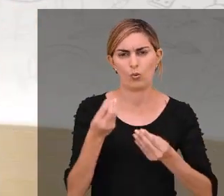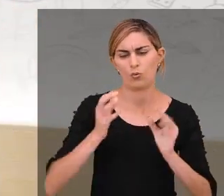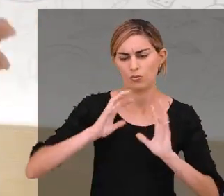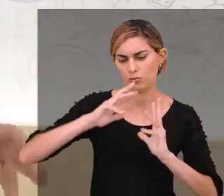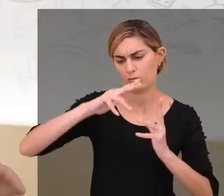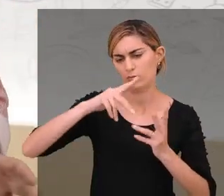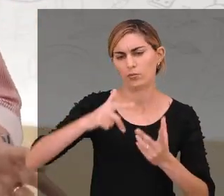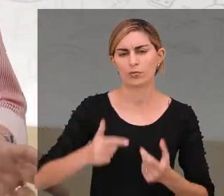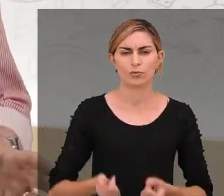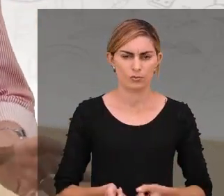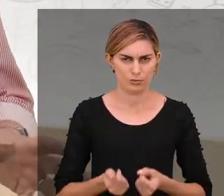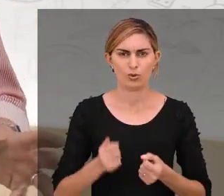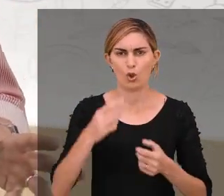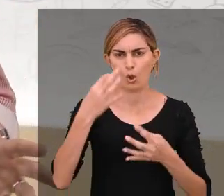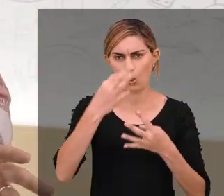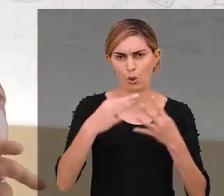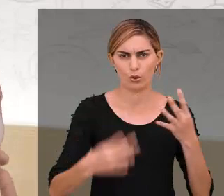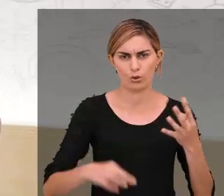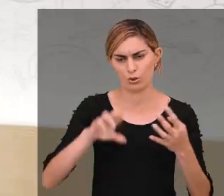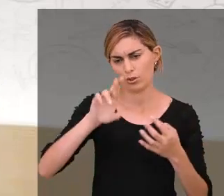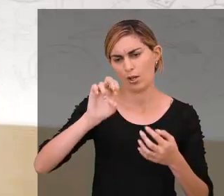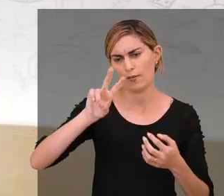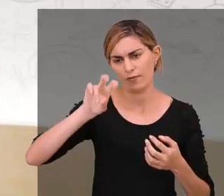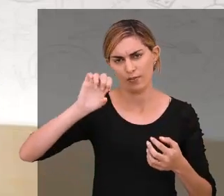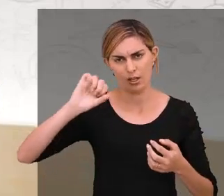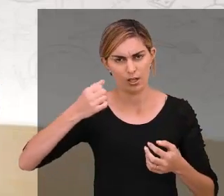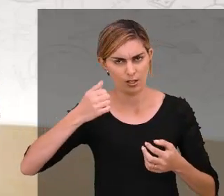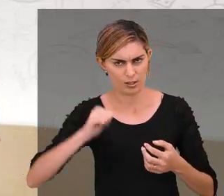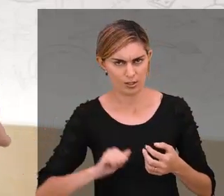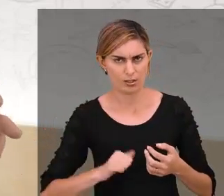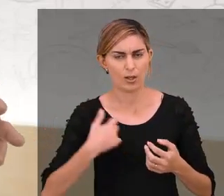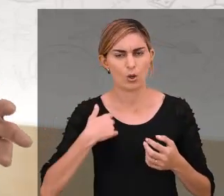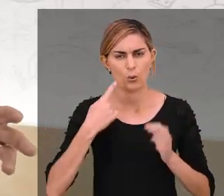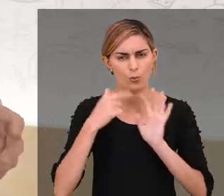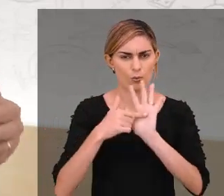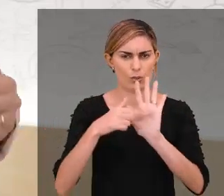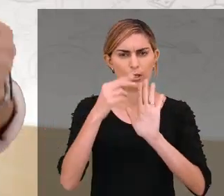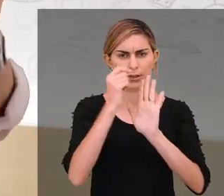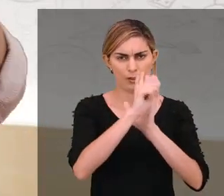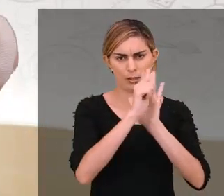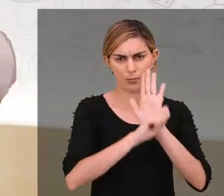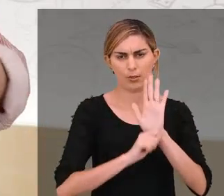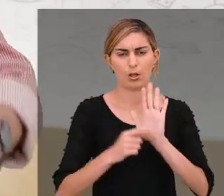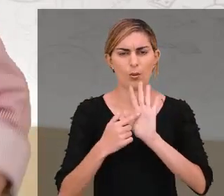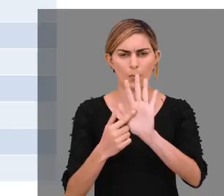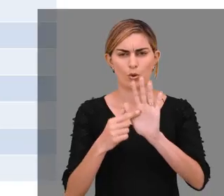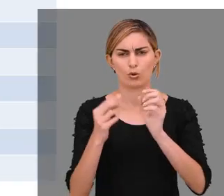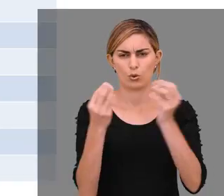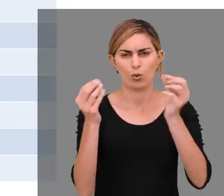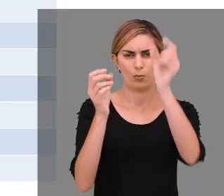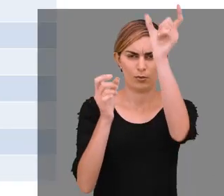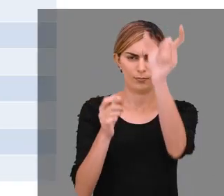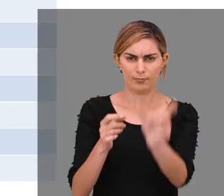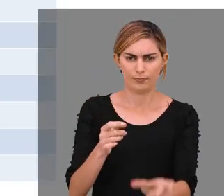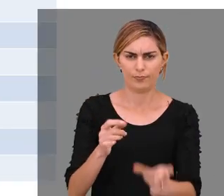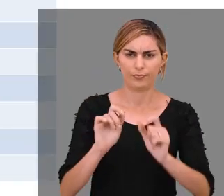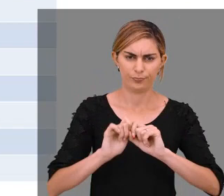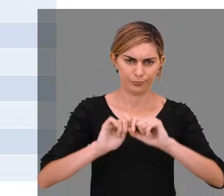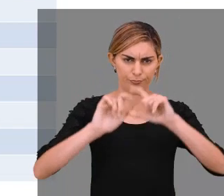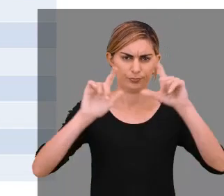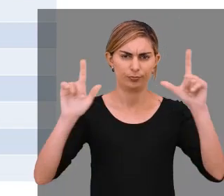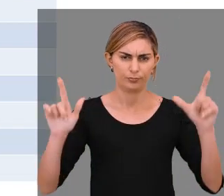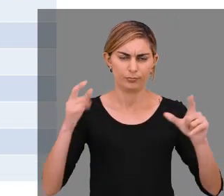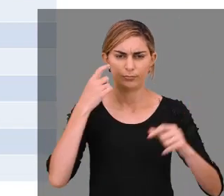no mundo inteiro, né, da logística reversa, eu trouxe para vocês uma tabela que mostra como está aqui na tela para